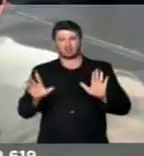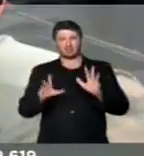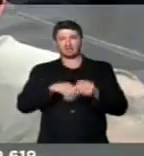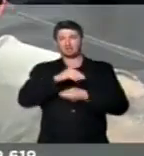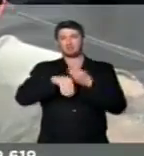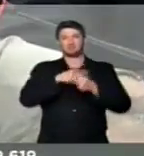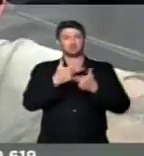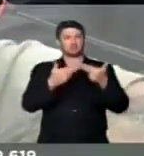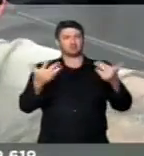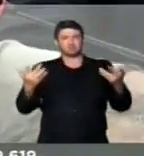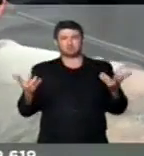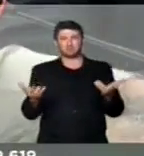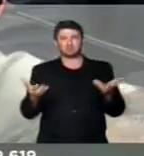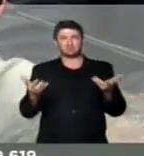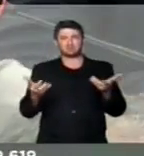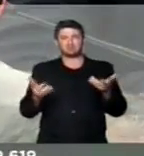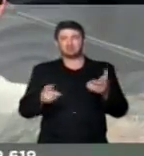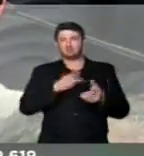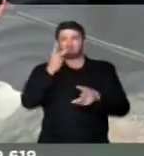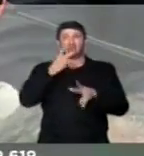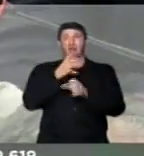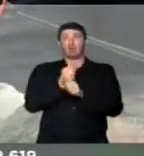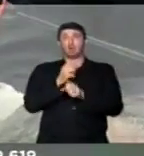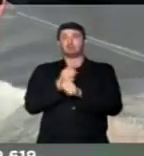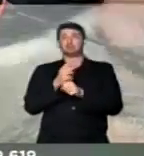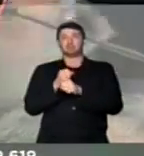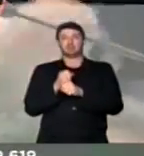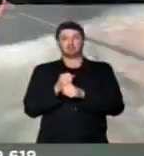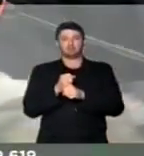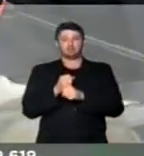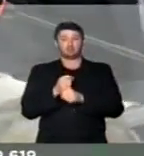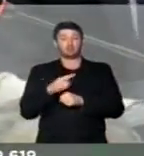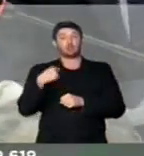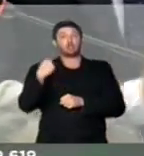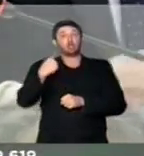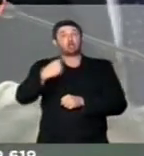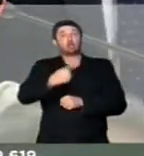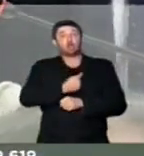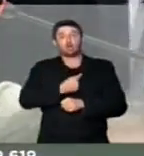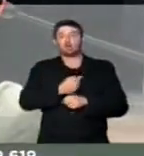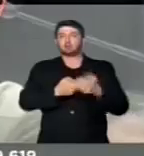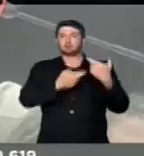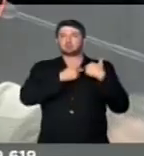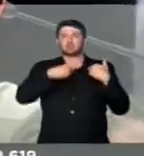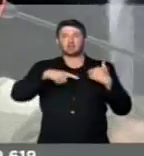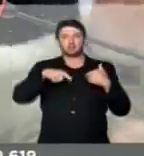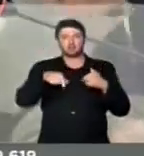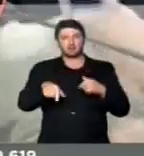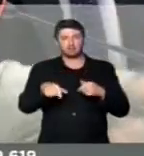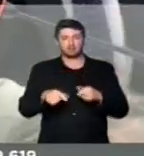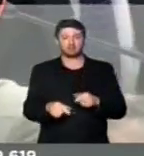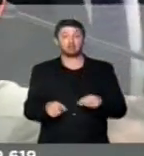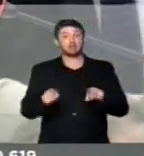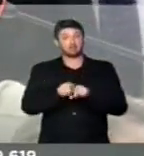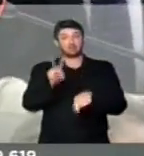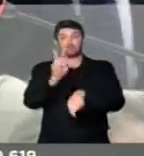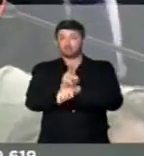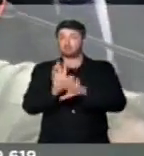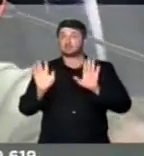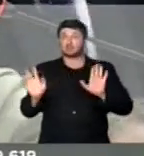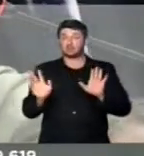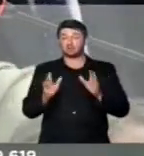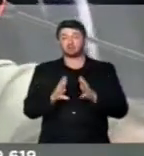mistura alhos com bugalhos e fala de um orçamento sobre o qual nós temos responsabilidade, inclusive para